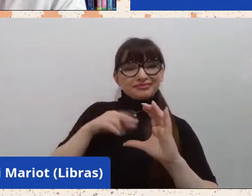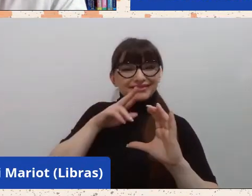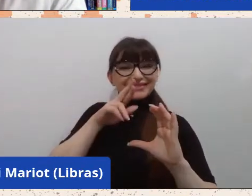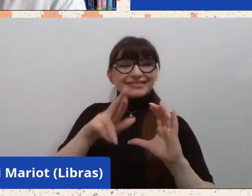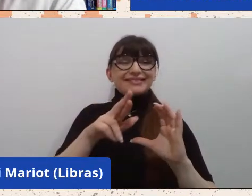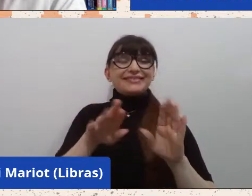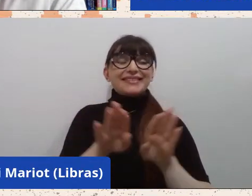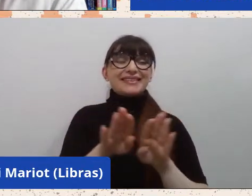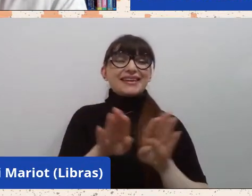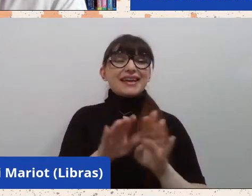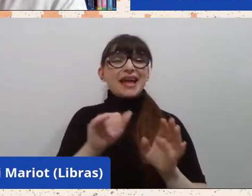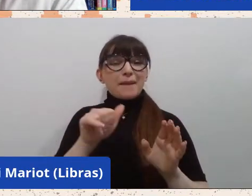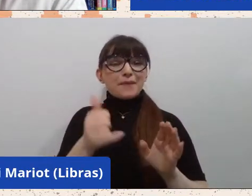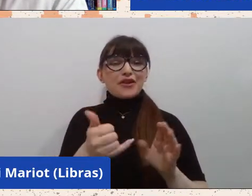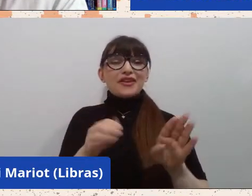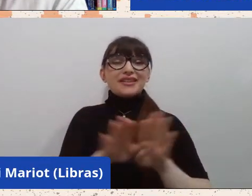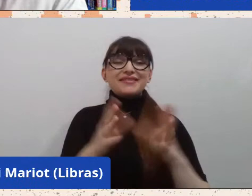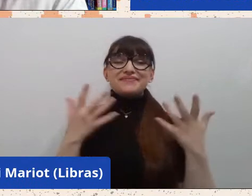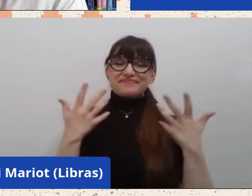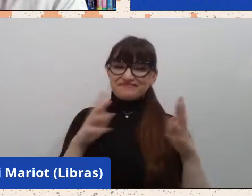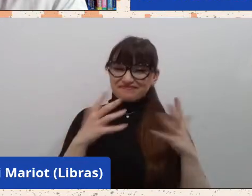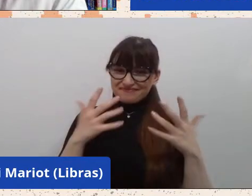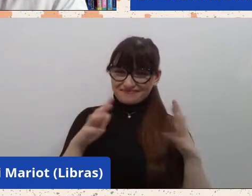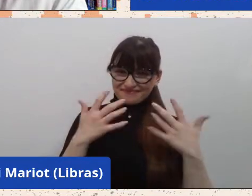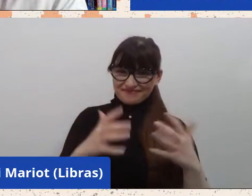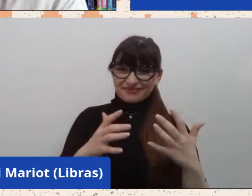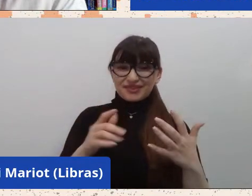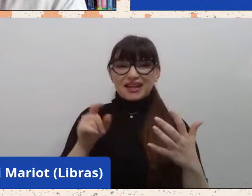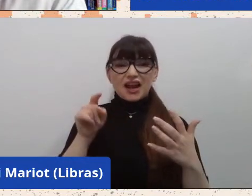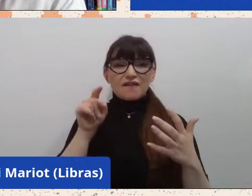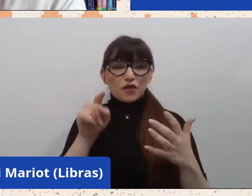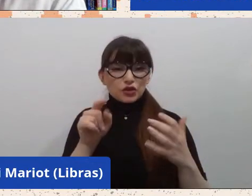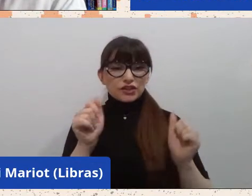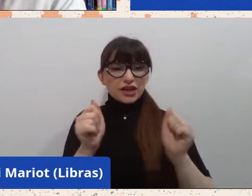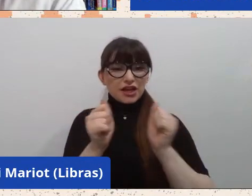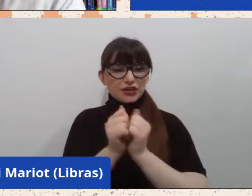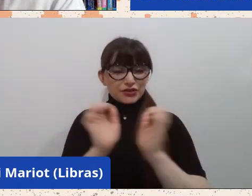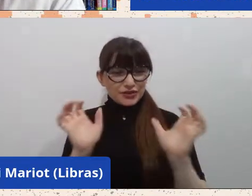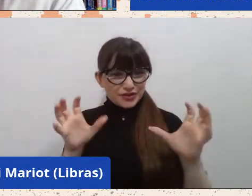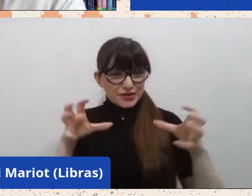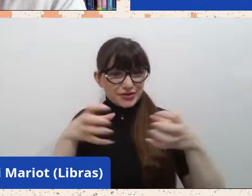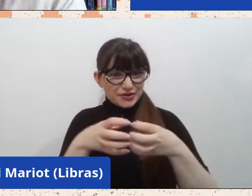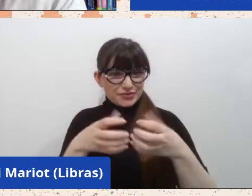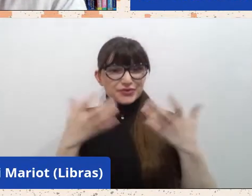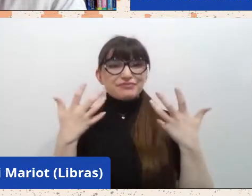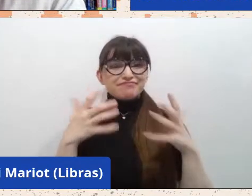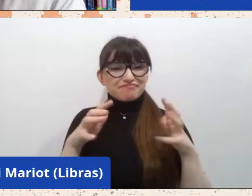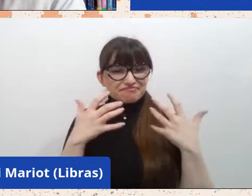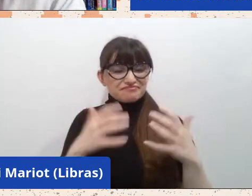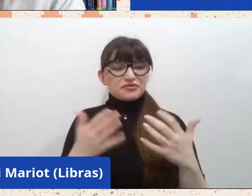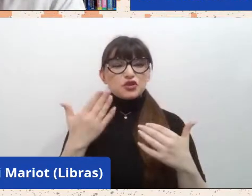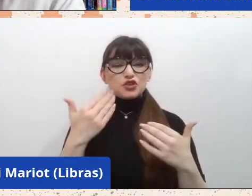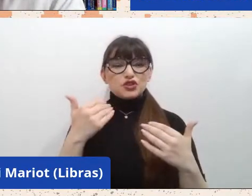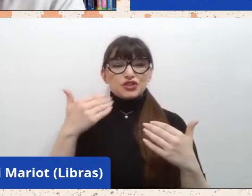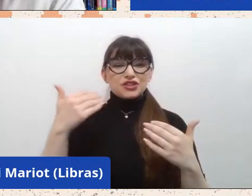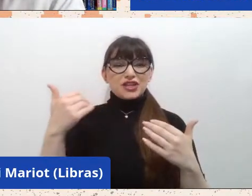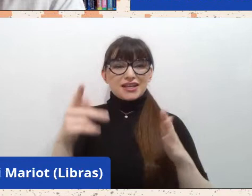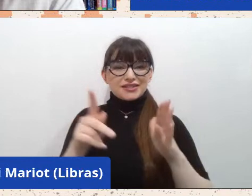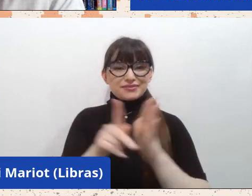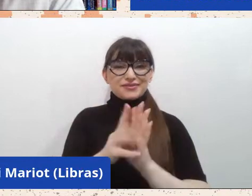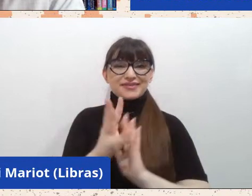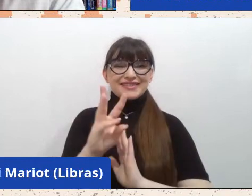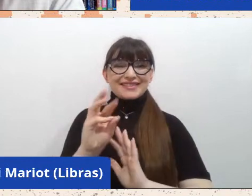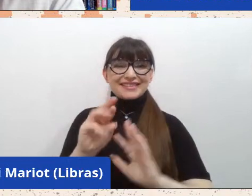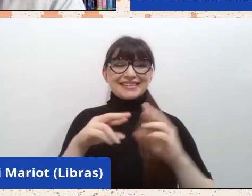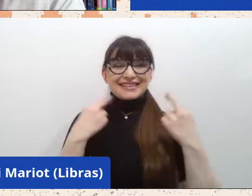e aproveito para parabenizar a você e a toda a equipe novamente pelo sucesso que foi a 40ª